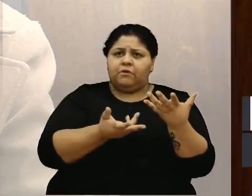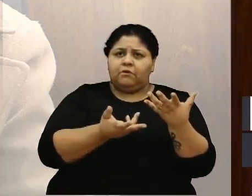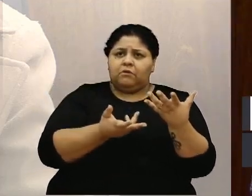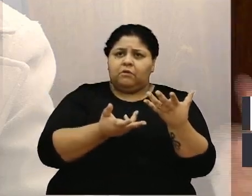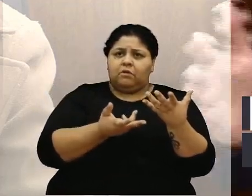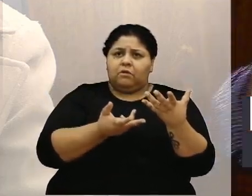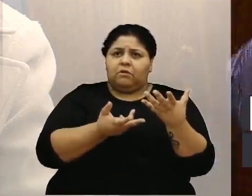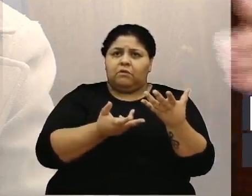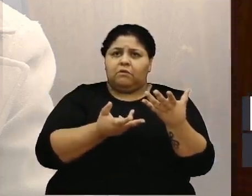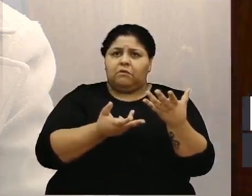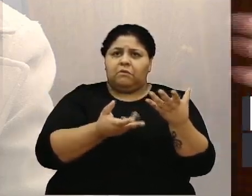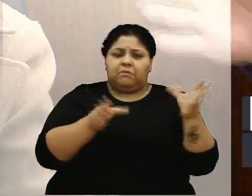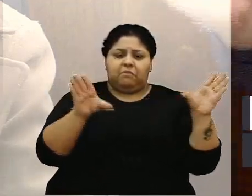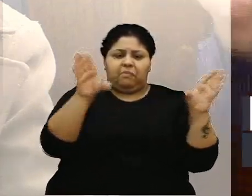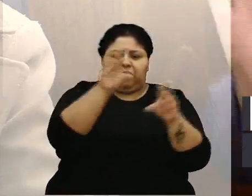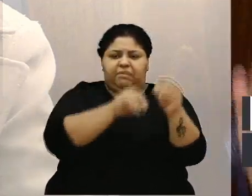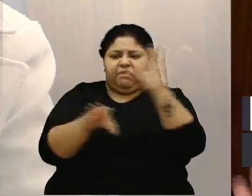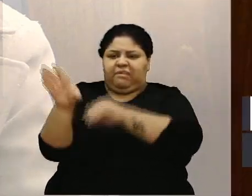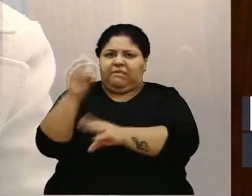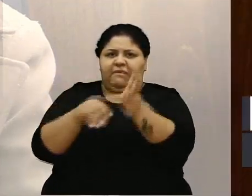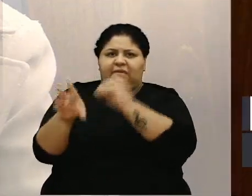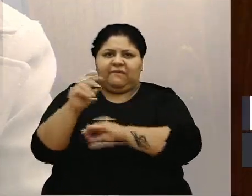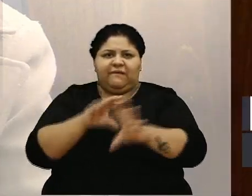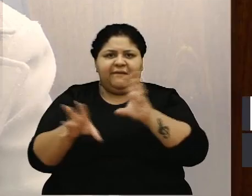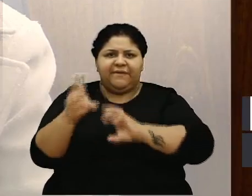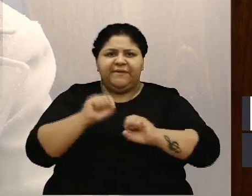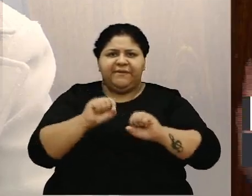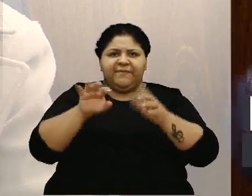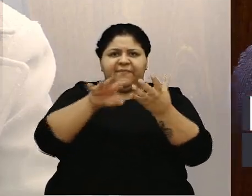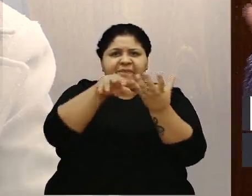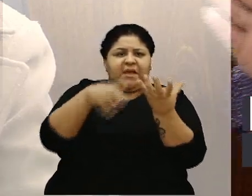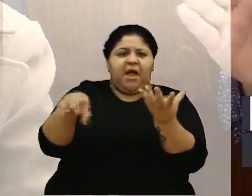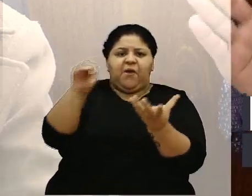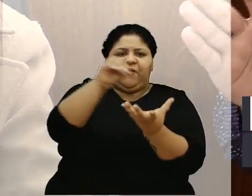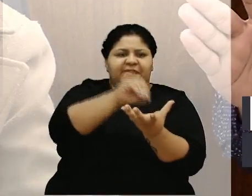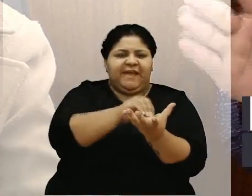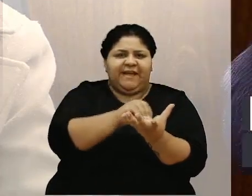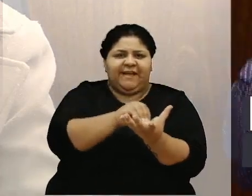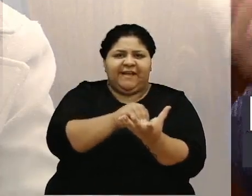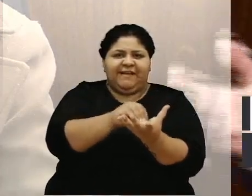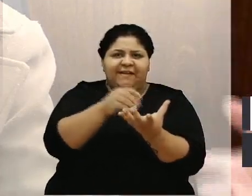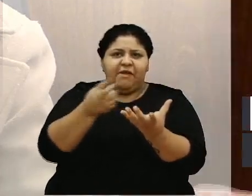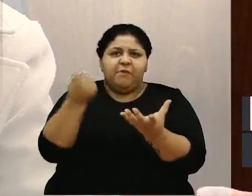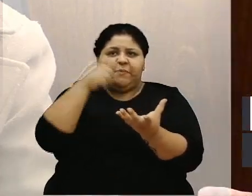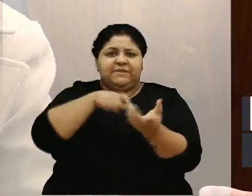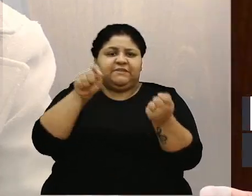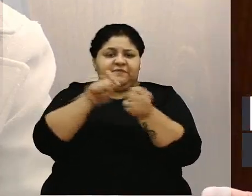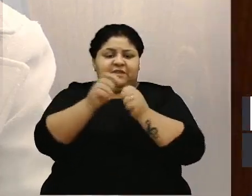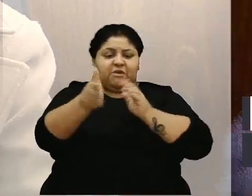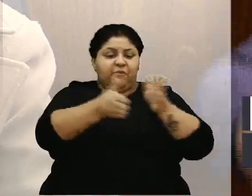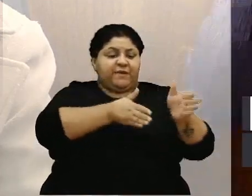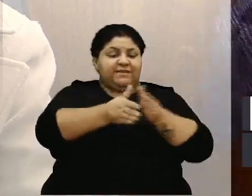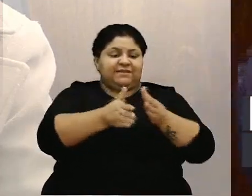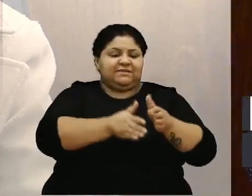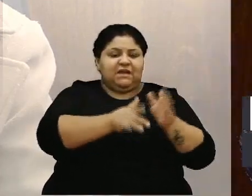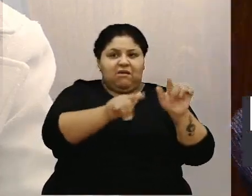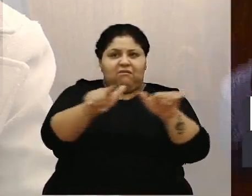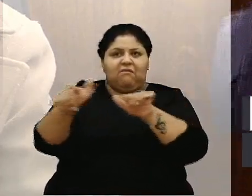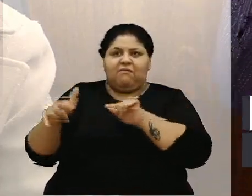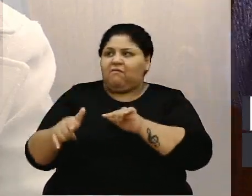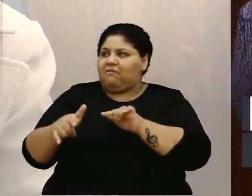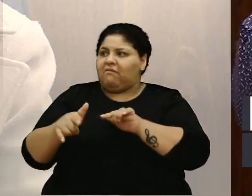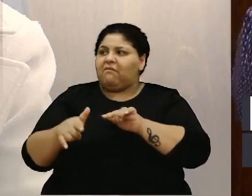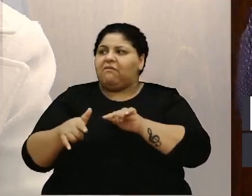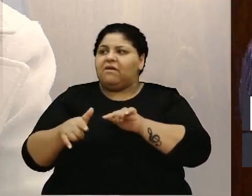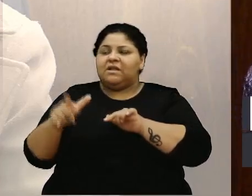remendo lá, que é a Codeca, ao mínimo, deixar a possibilidade de entrar, de acessar em alguns lugares. E no Planalto nós vamos precisar. Está